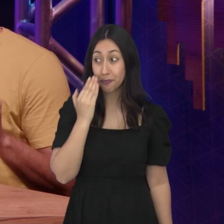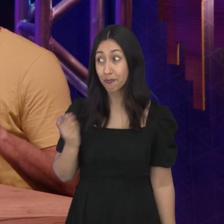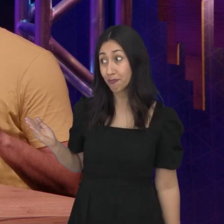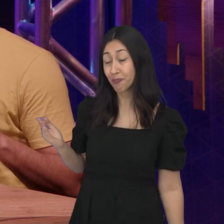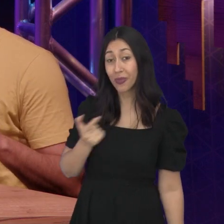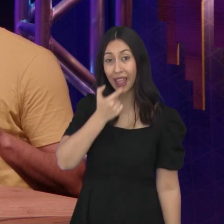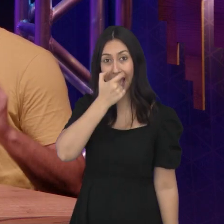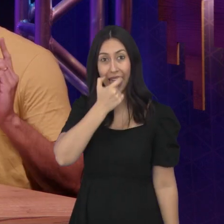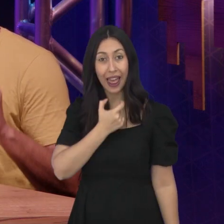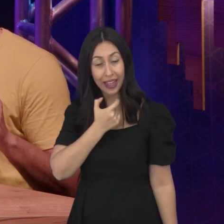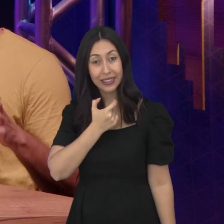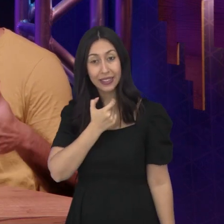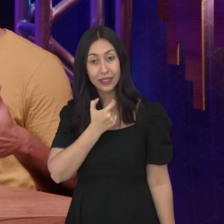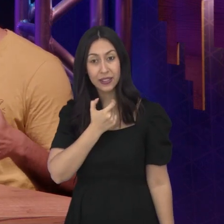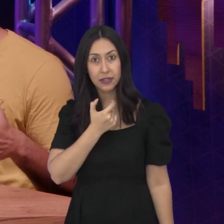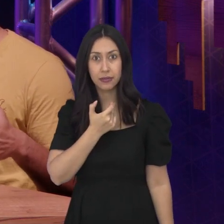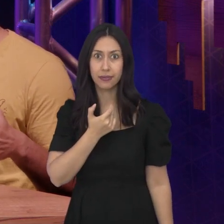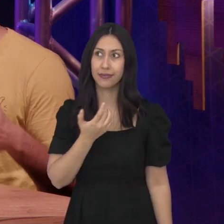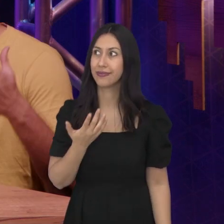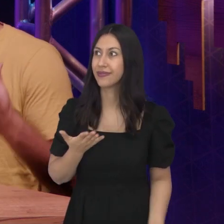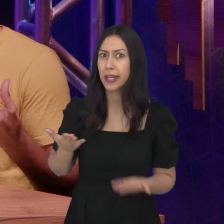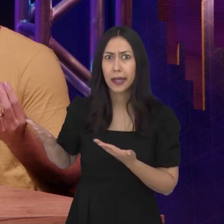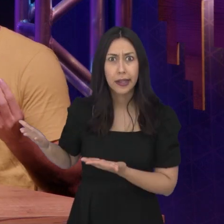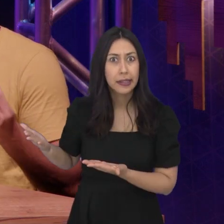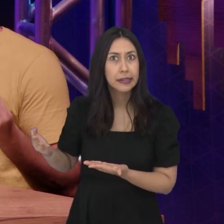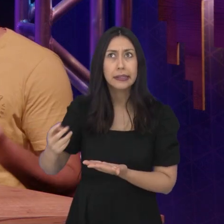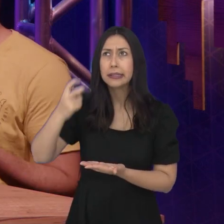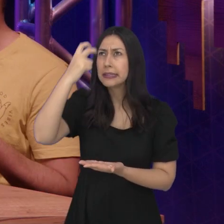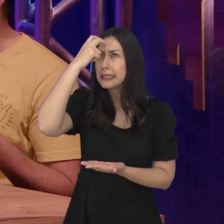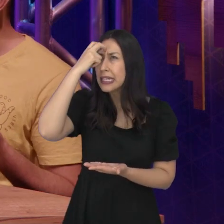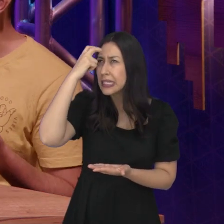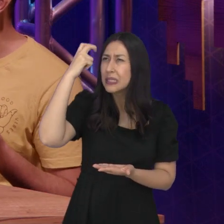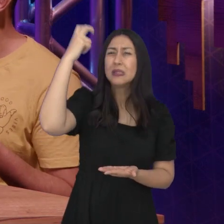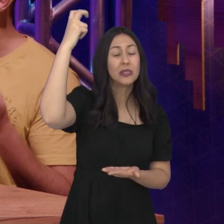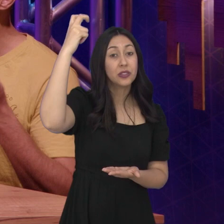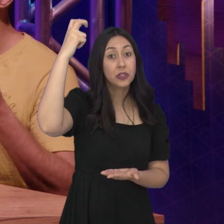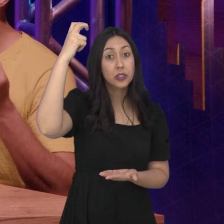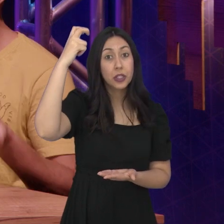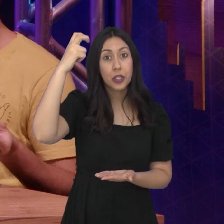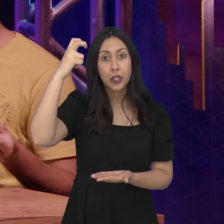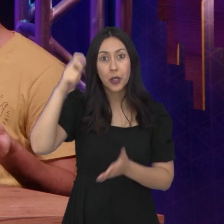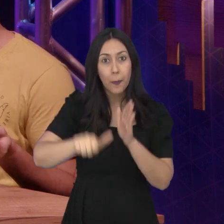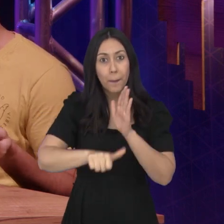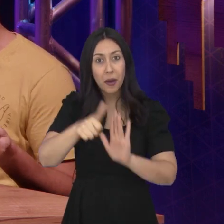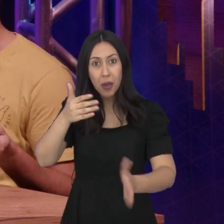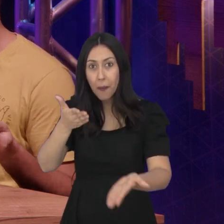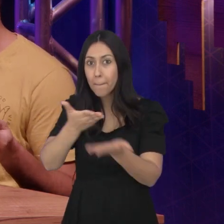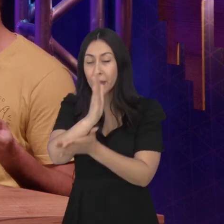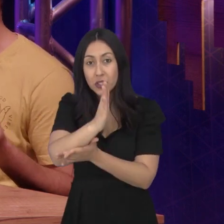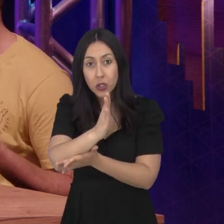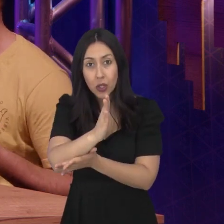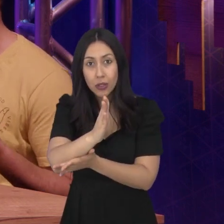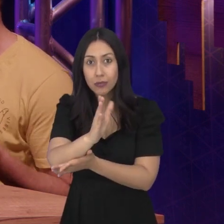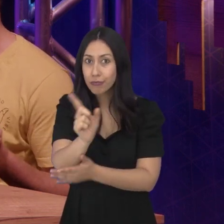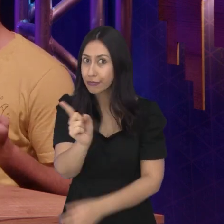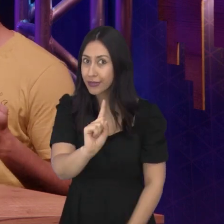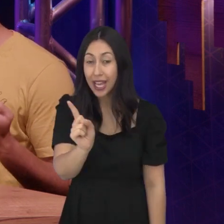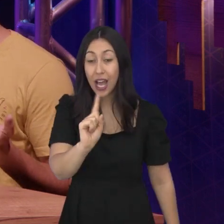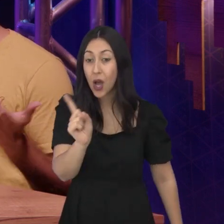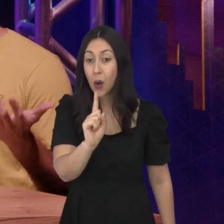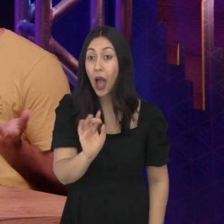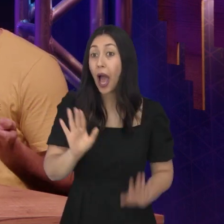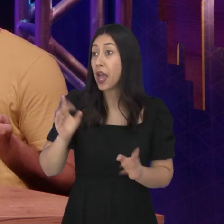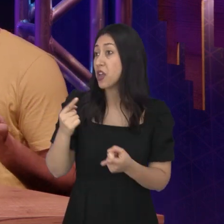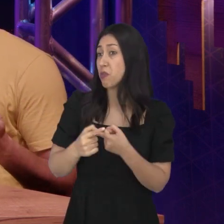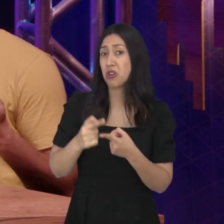o Einstein, que é sinônimo de pessoa gênio, ele não passou de primeira na universidade. E